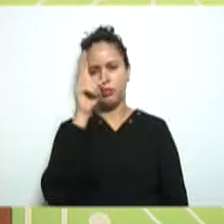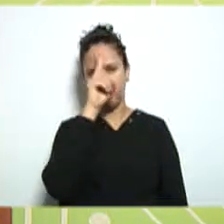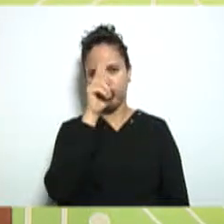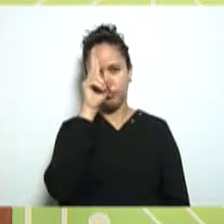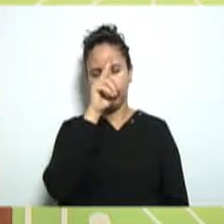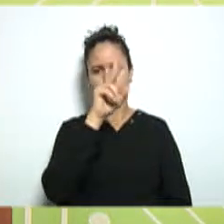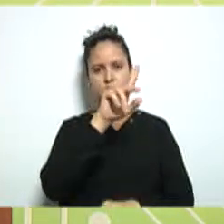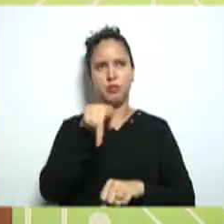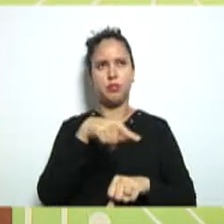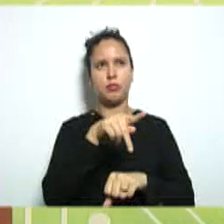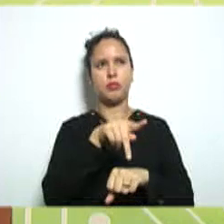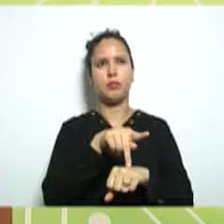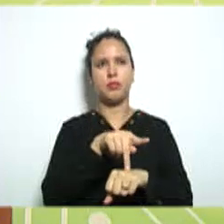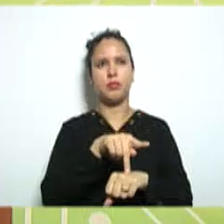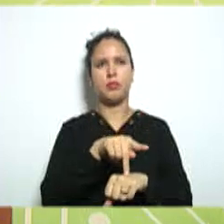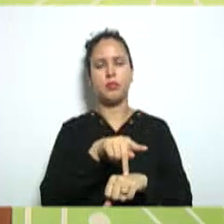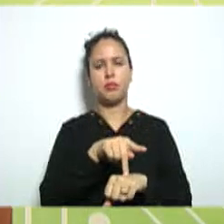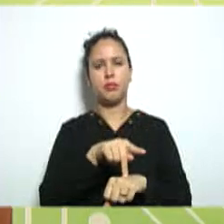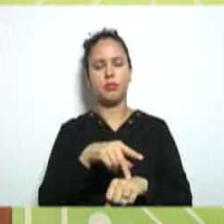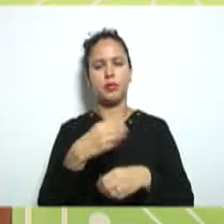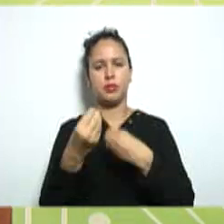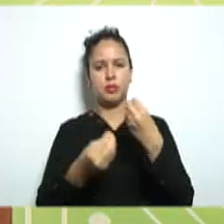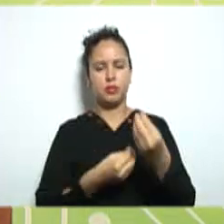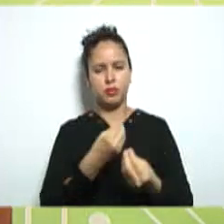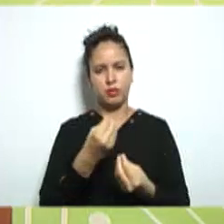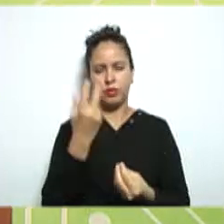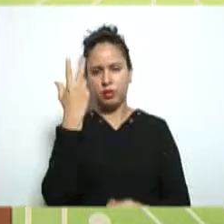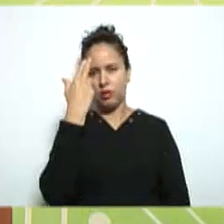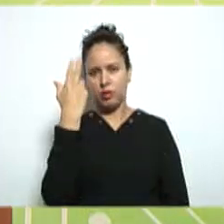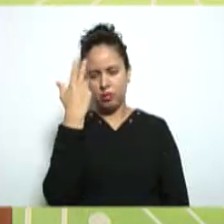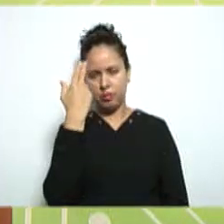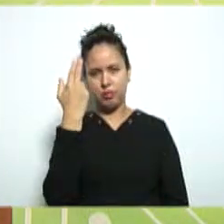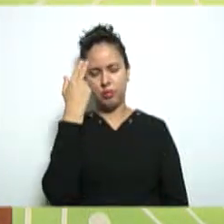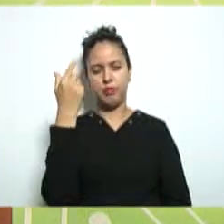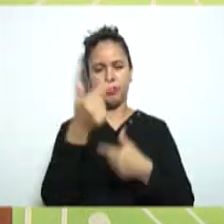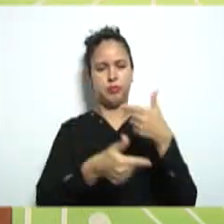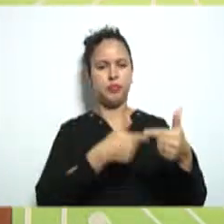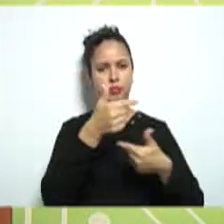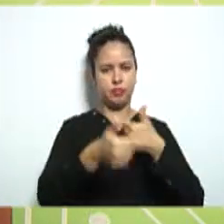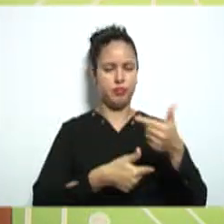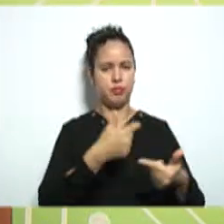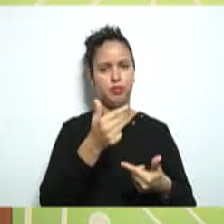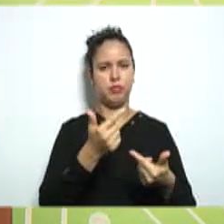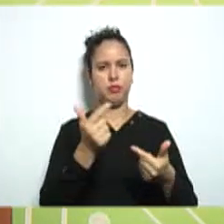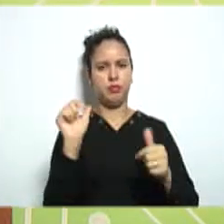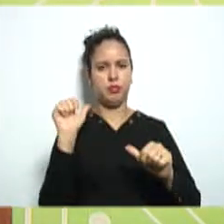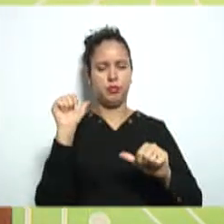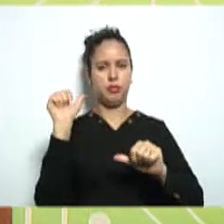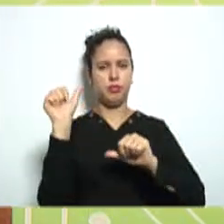país em que a forma normal de produção da riqueza era